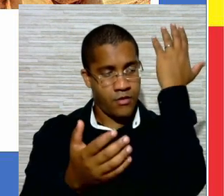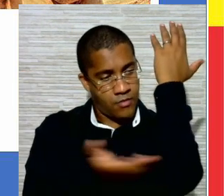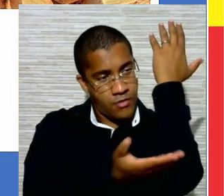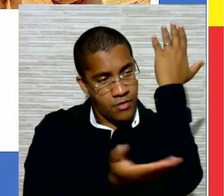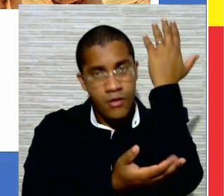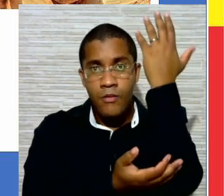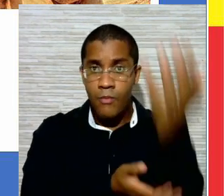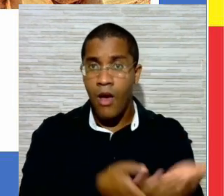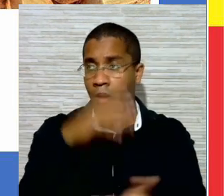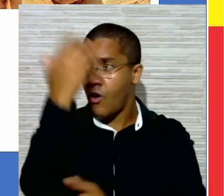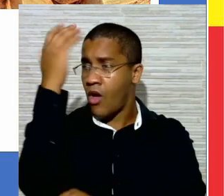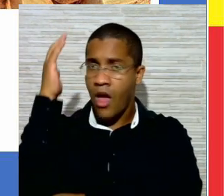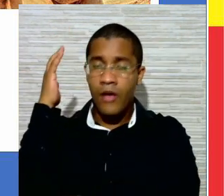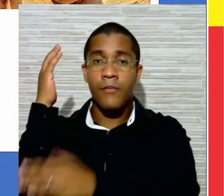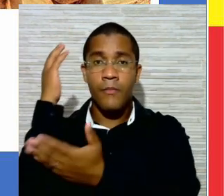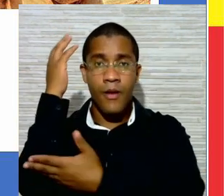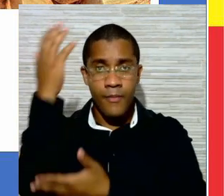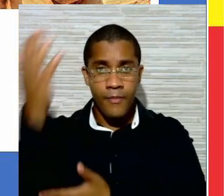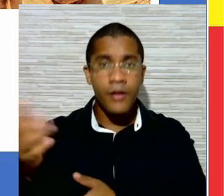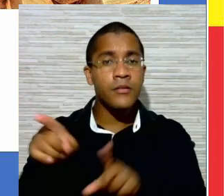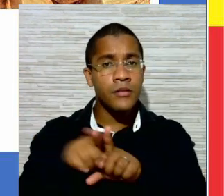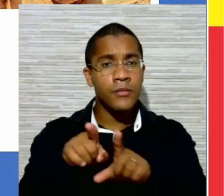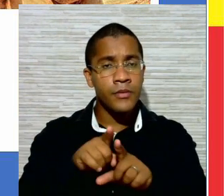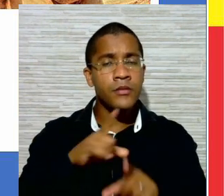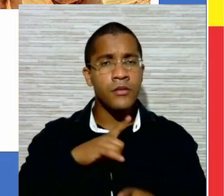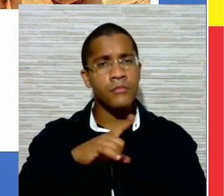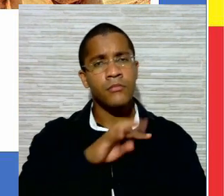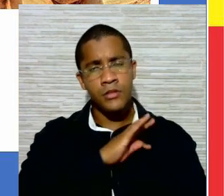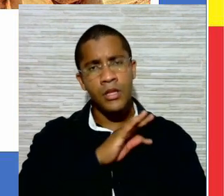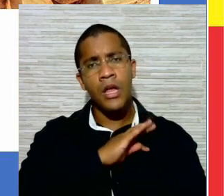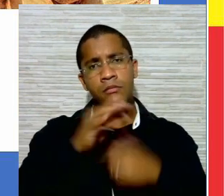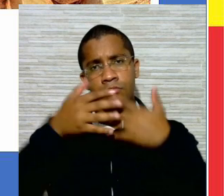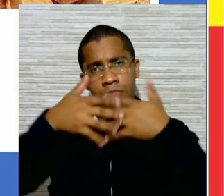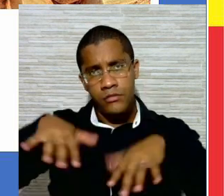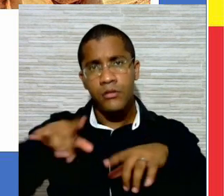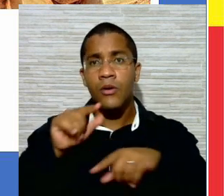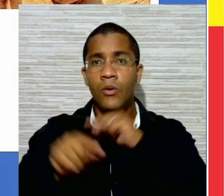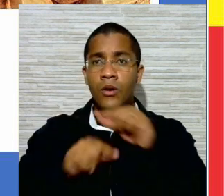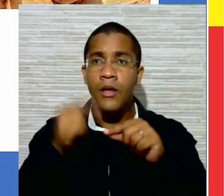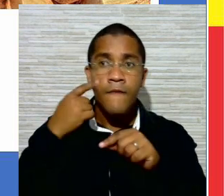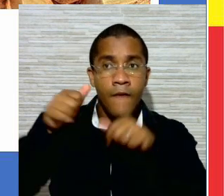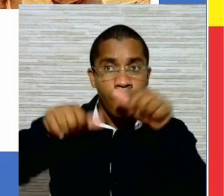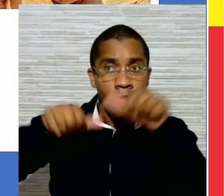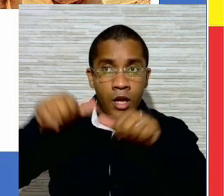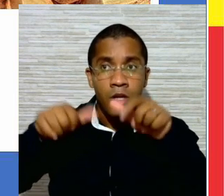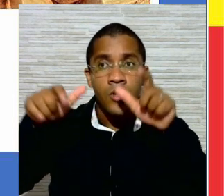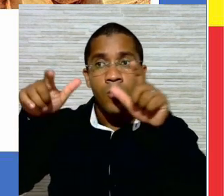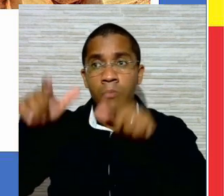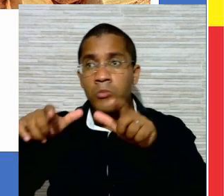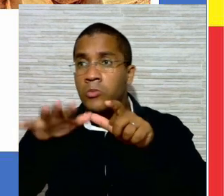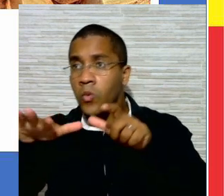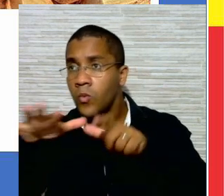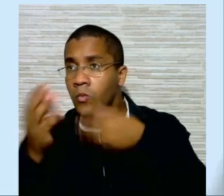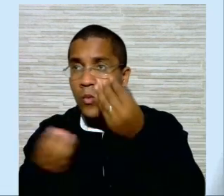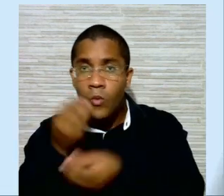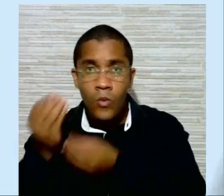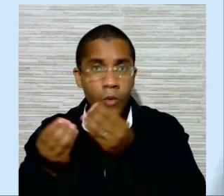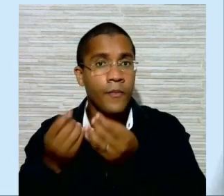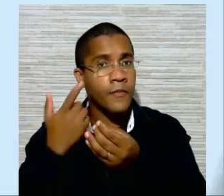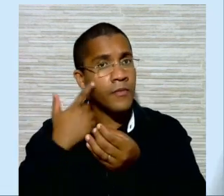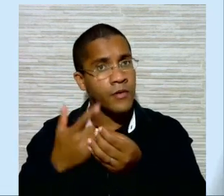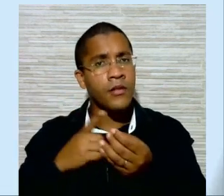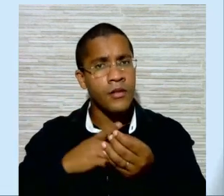para cortar, existirem técnicos ambientais para avaliar o espaço. Então, tudo isso vai